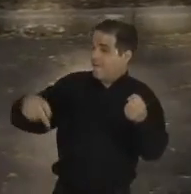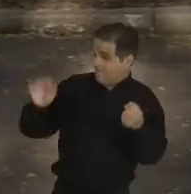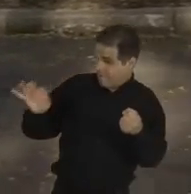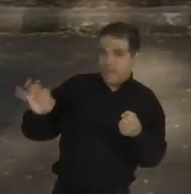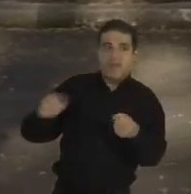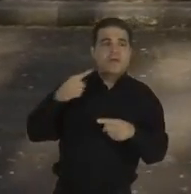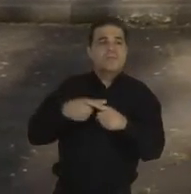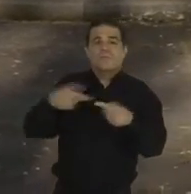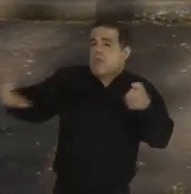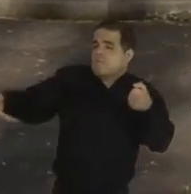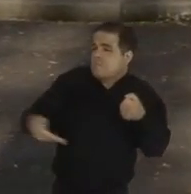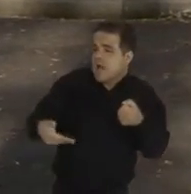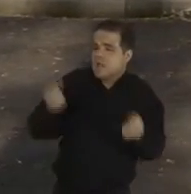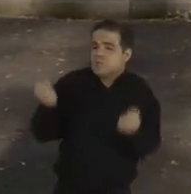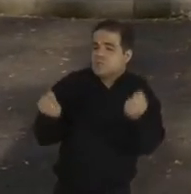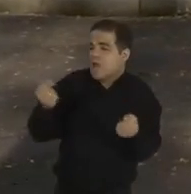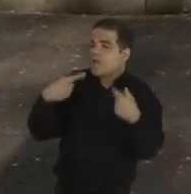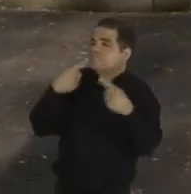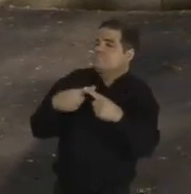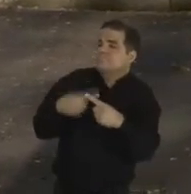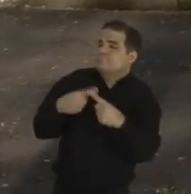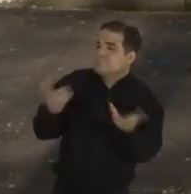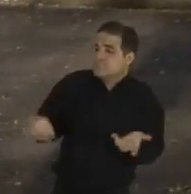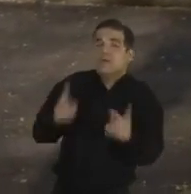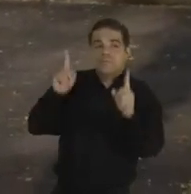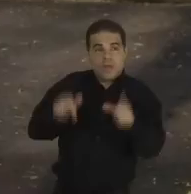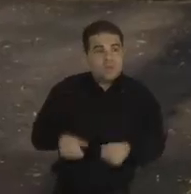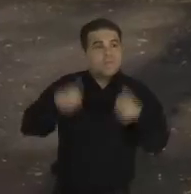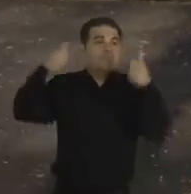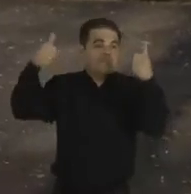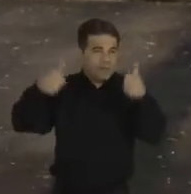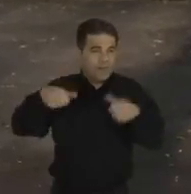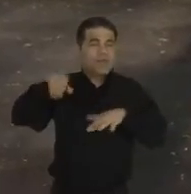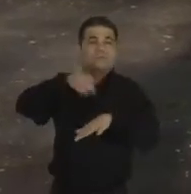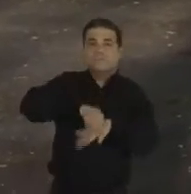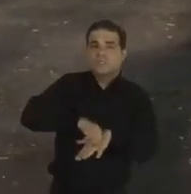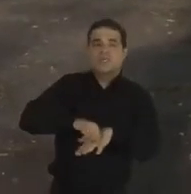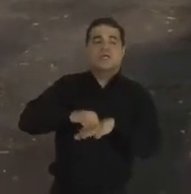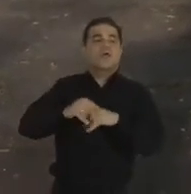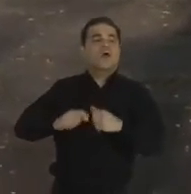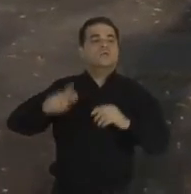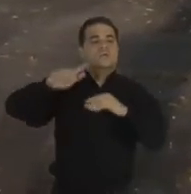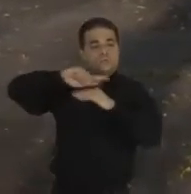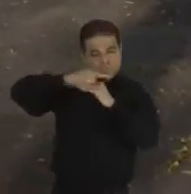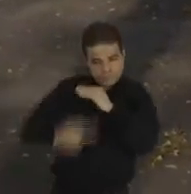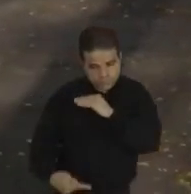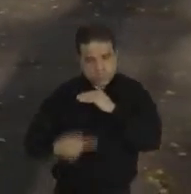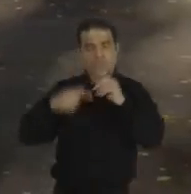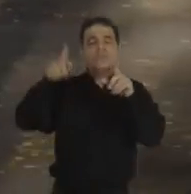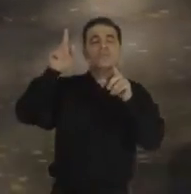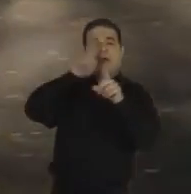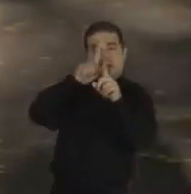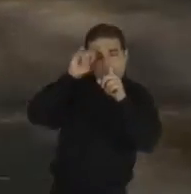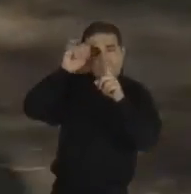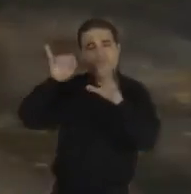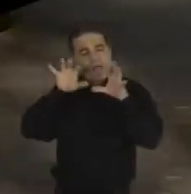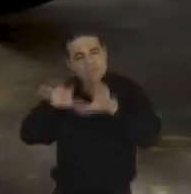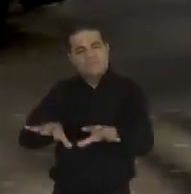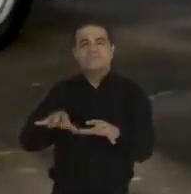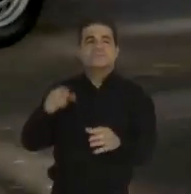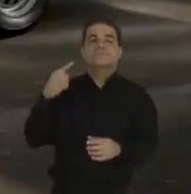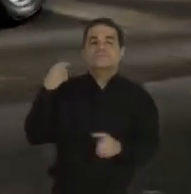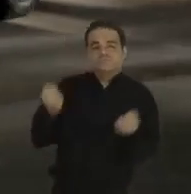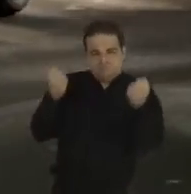quê que essas baterias estão embaixo do veículo né justamente para melhorar o centro de gravidade e não impactar o volume de